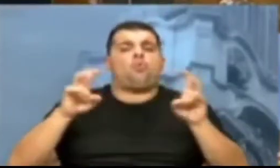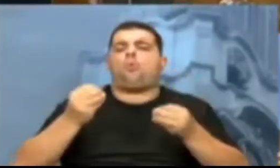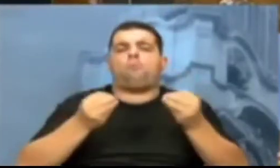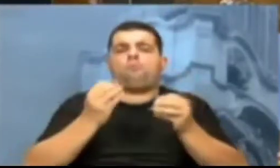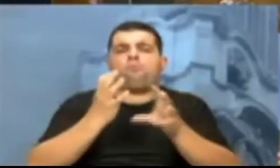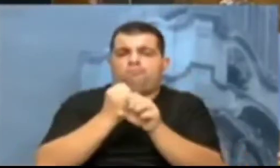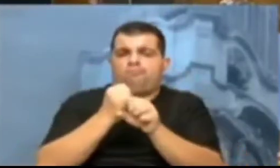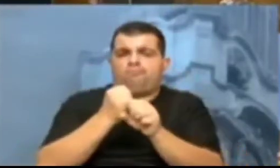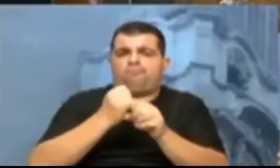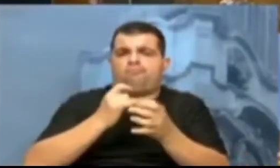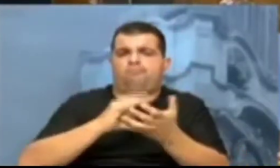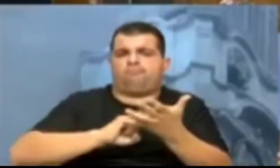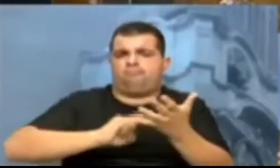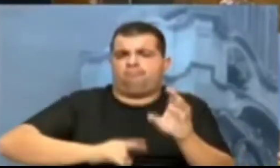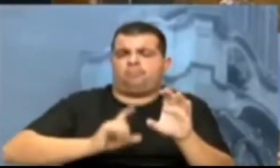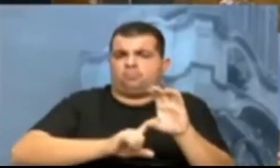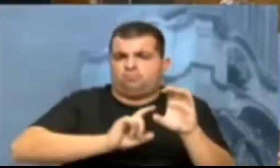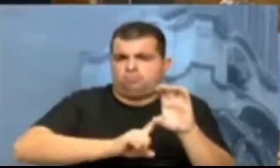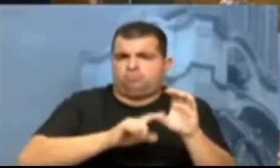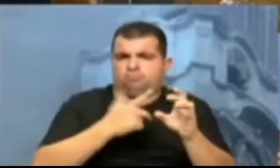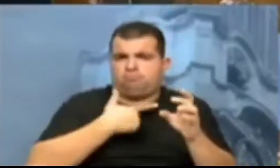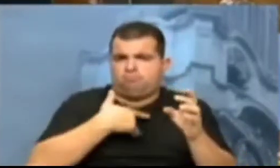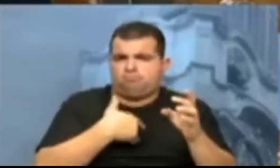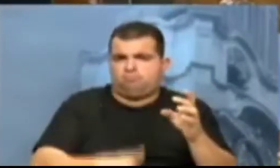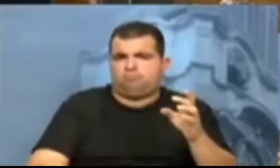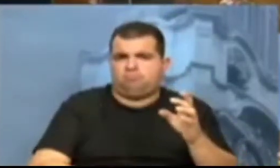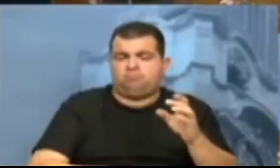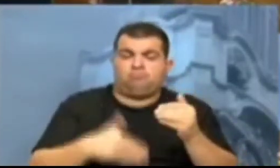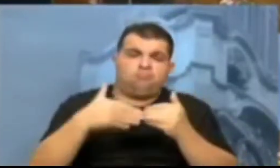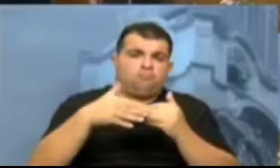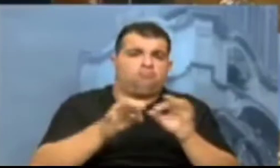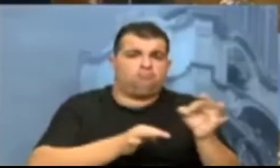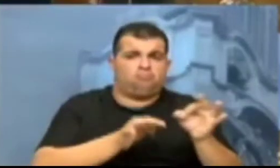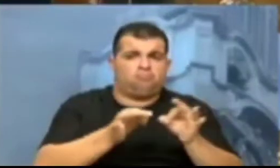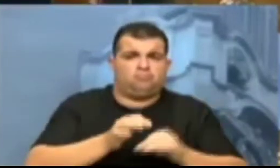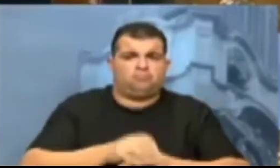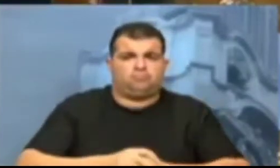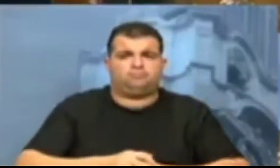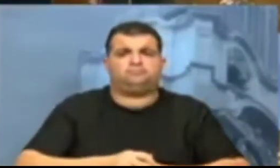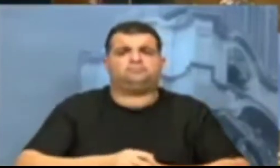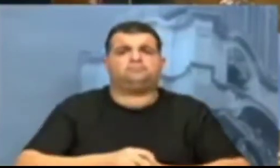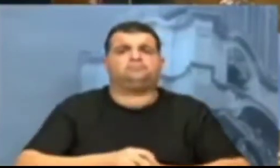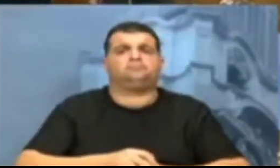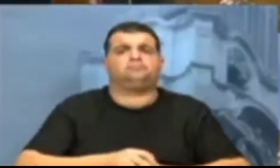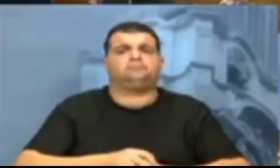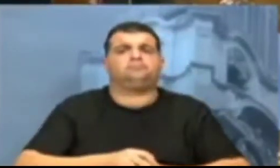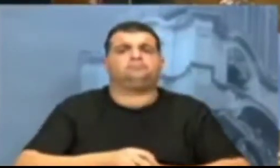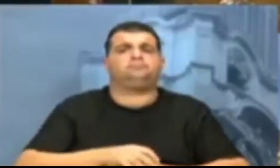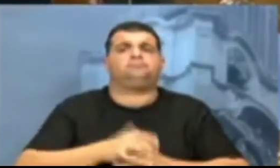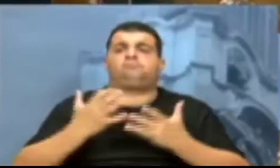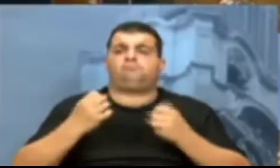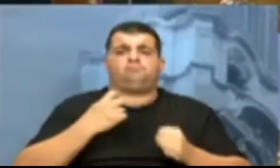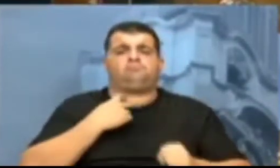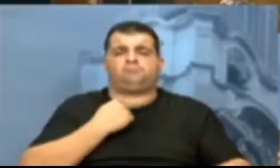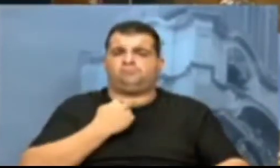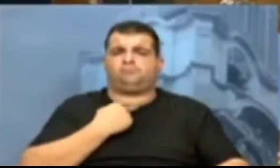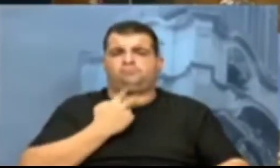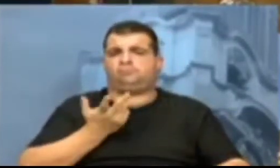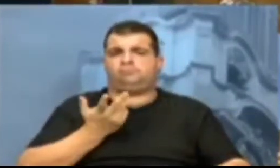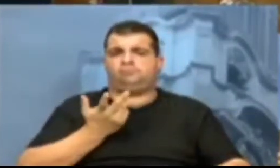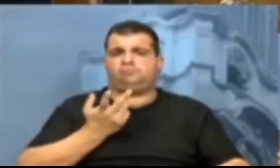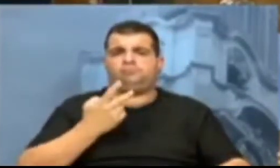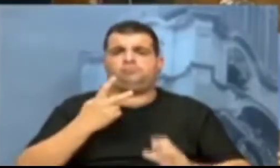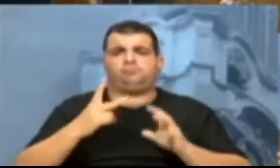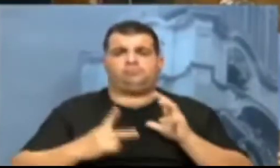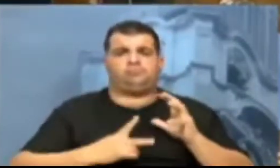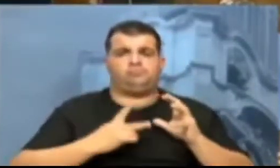contas públicas a partir desse projeto de lei. Isso é inaceitável. A Câmara